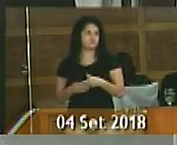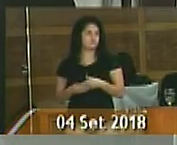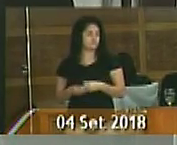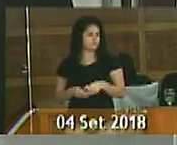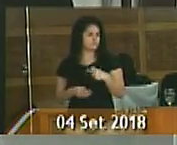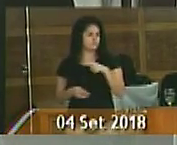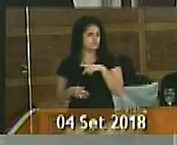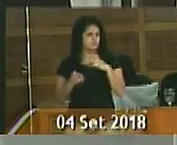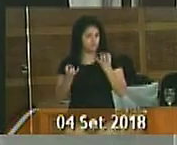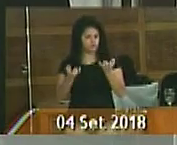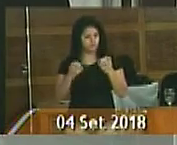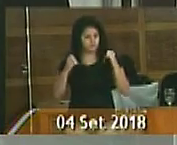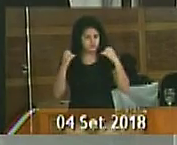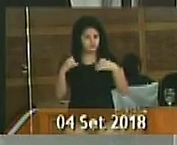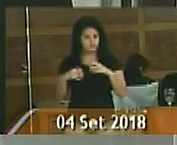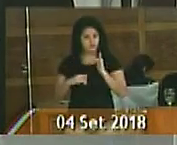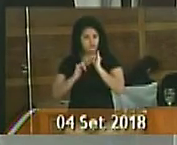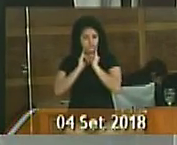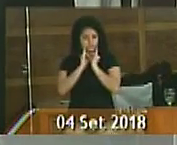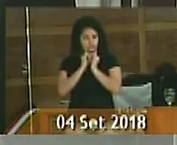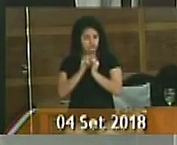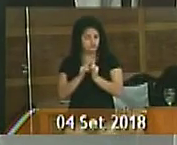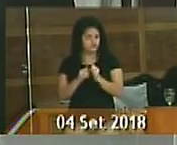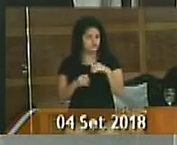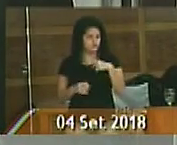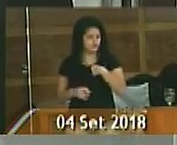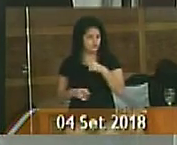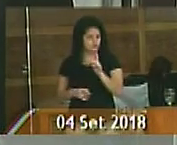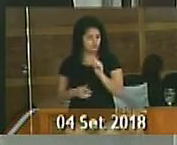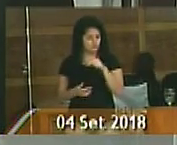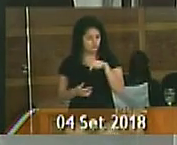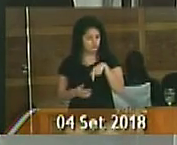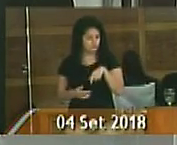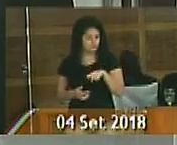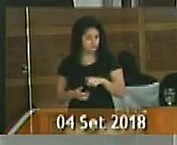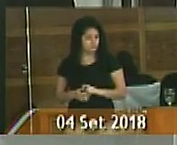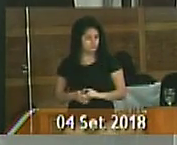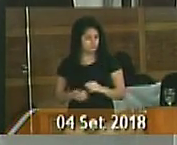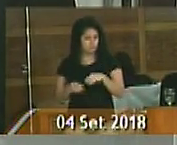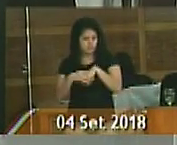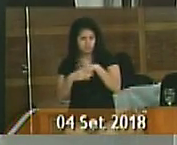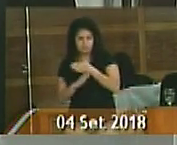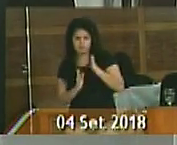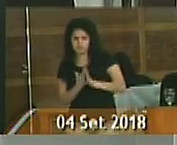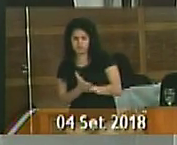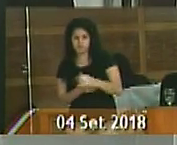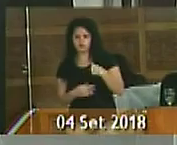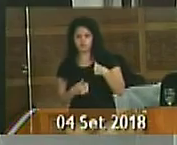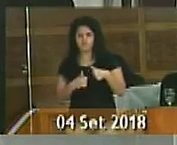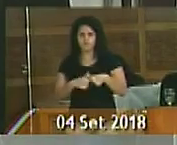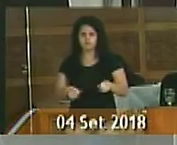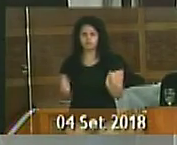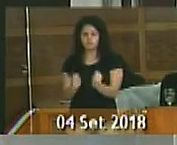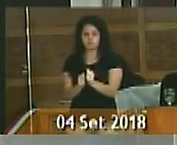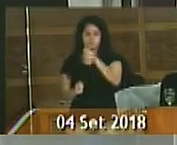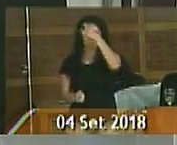queria deixar claro e dizer que eu não estou aqui para encobrir nada não. Vou ficar do lado do povo, que é a melhor coisa que eu faço